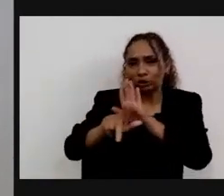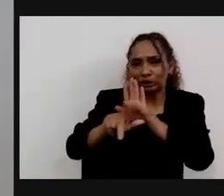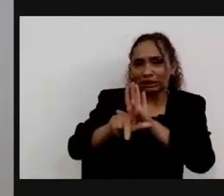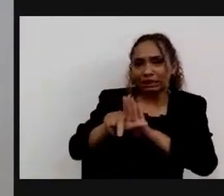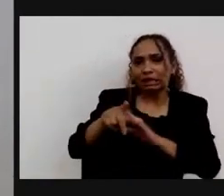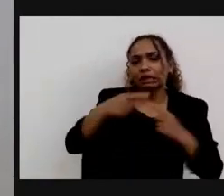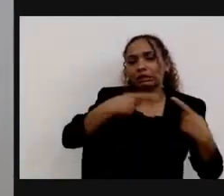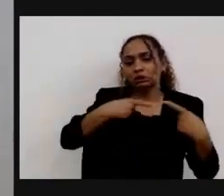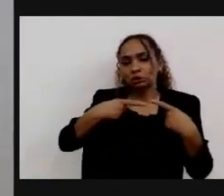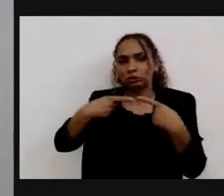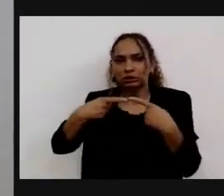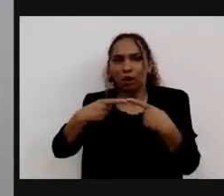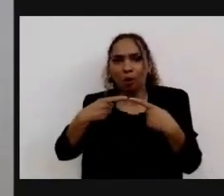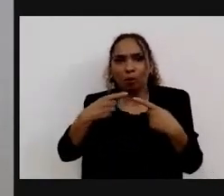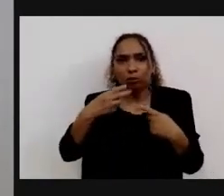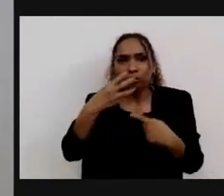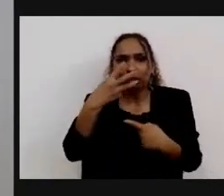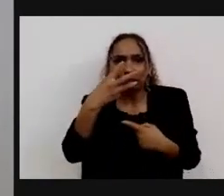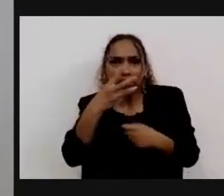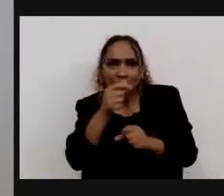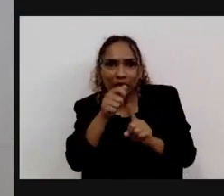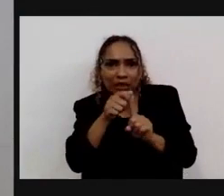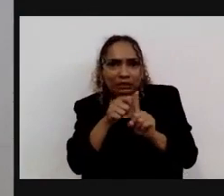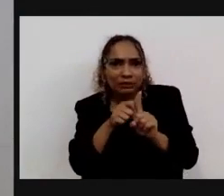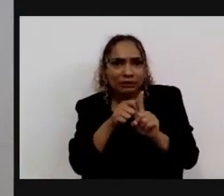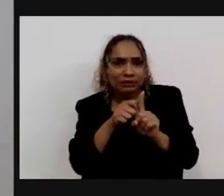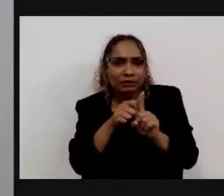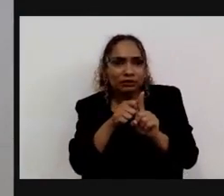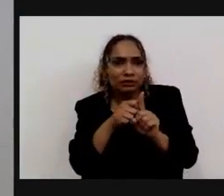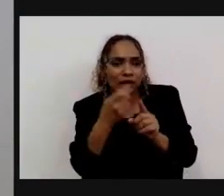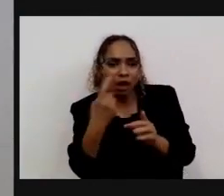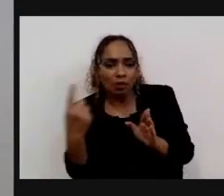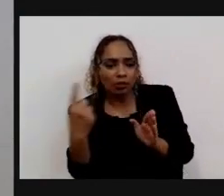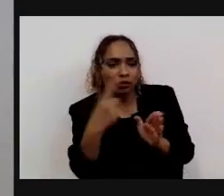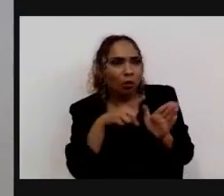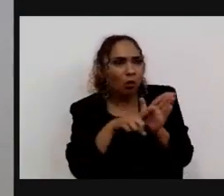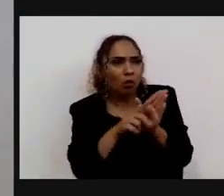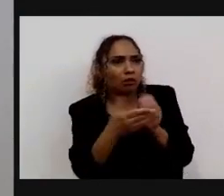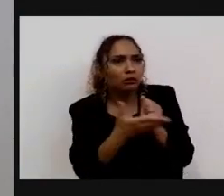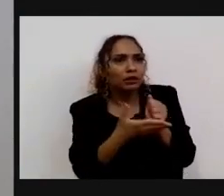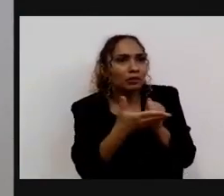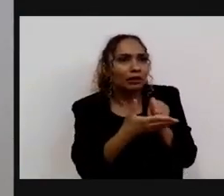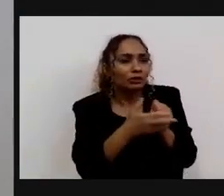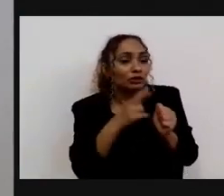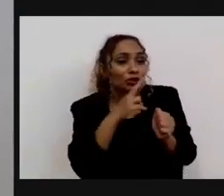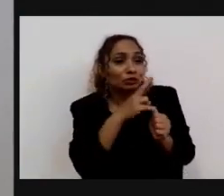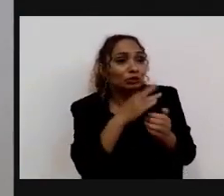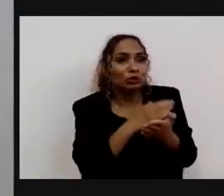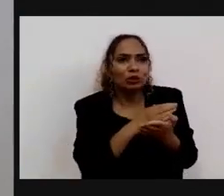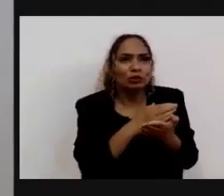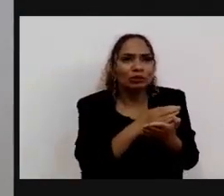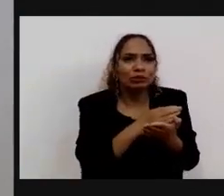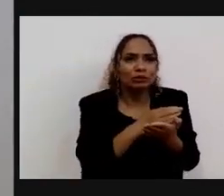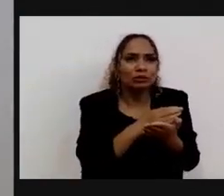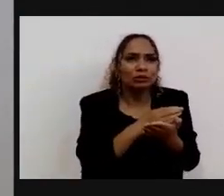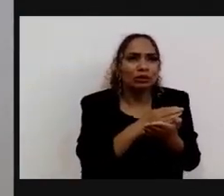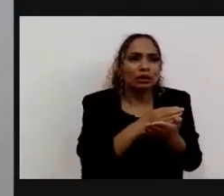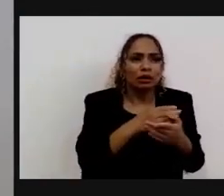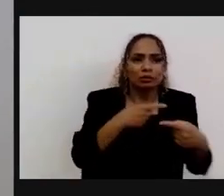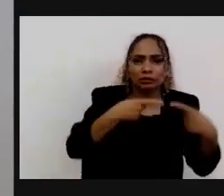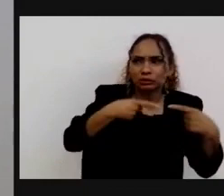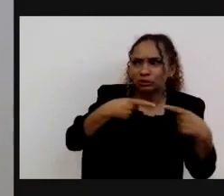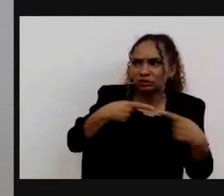já tinha aquela discussão tinha três meses aí o cara fazia uma pergunta super básica tinha sido respondida lá no começo é quem tava discutindo ficava